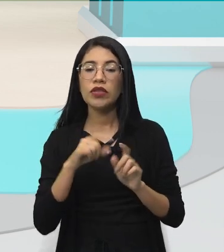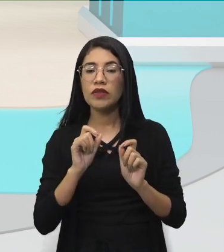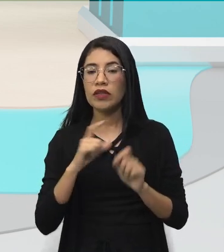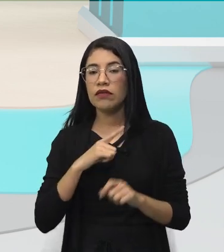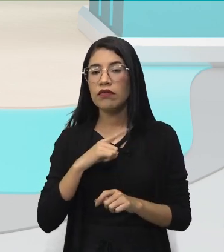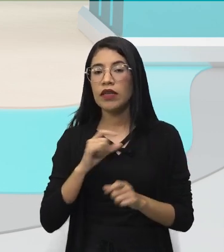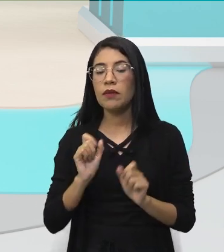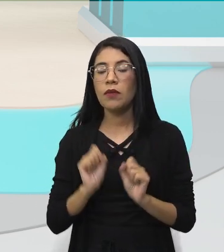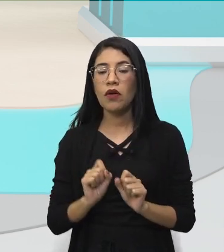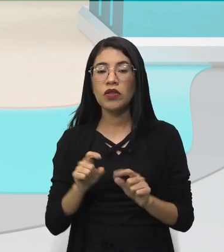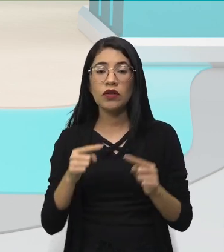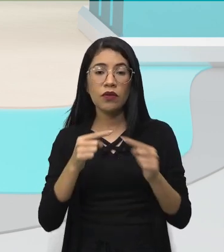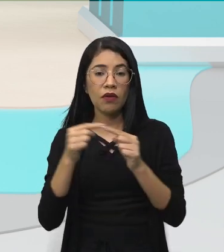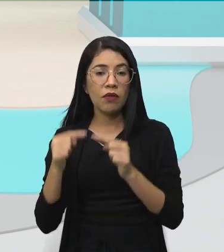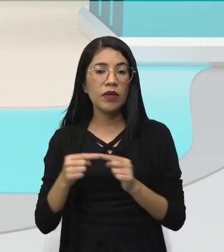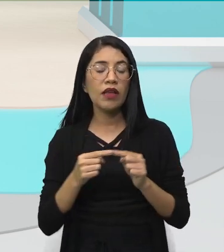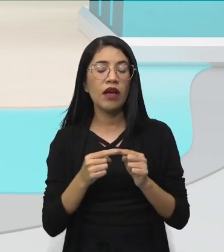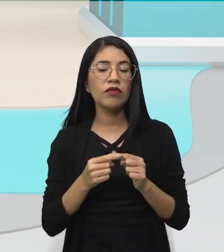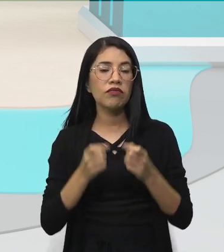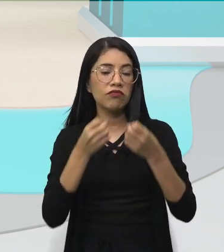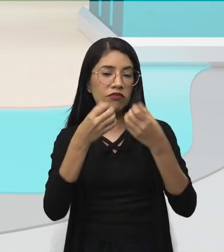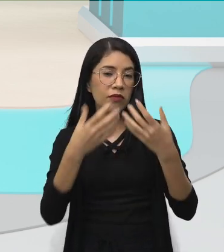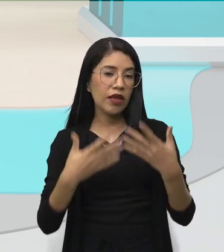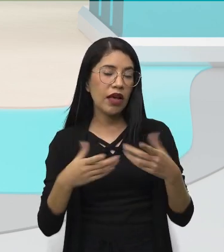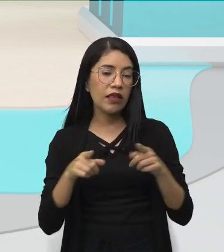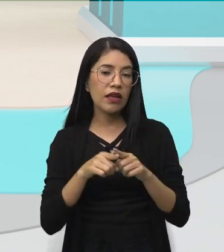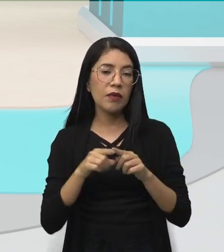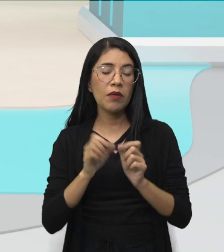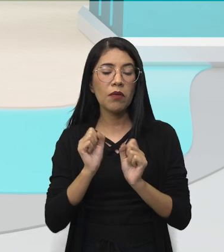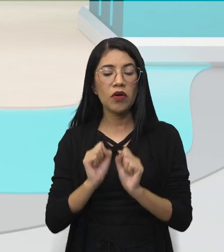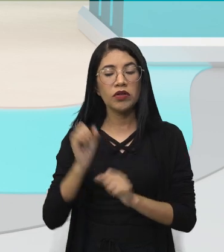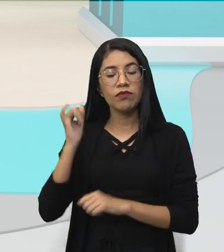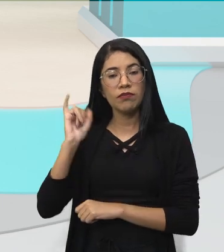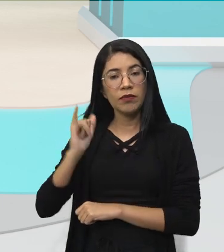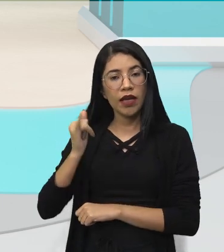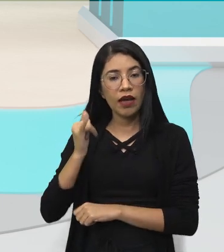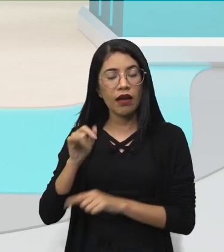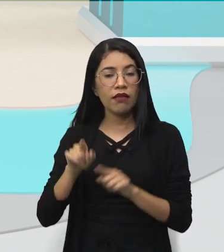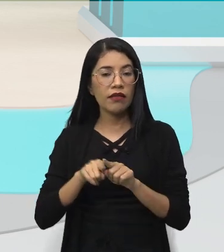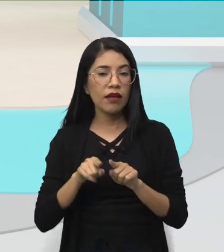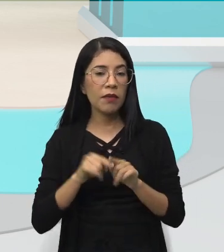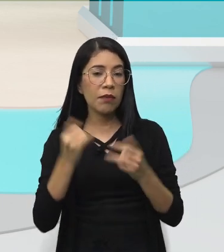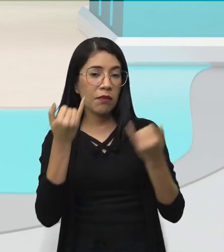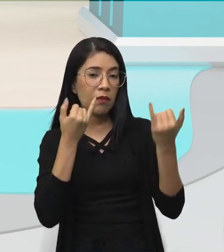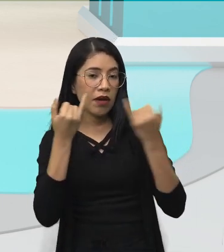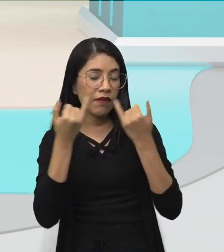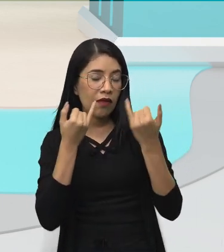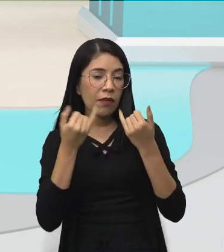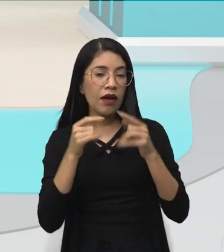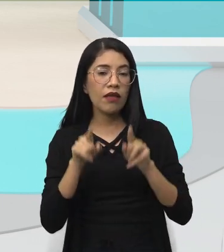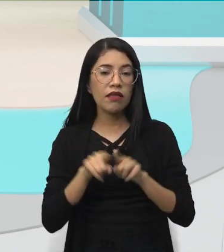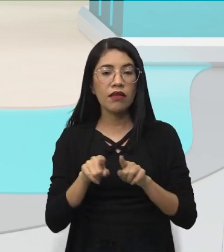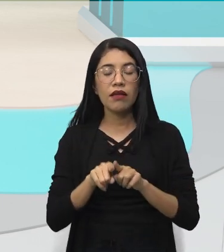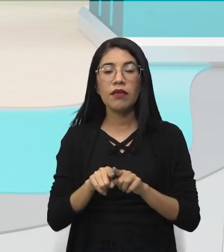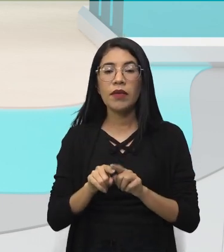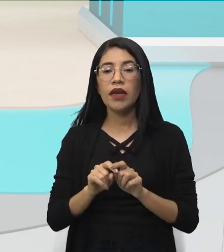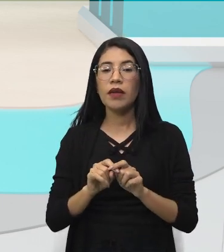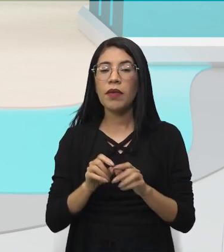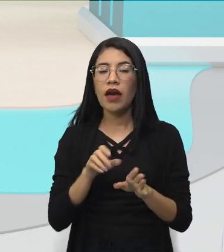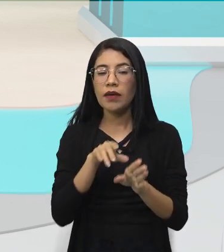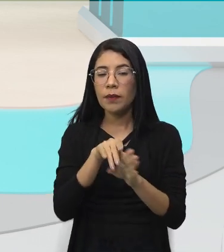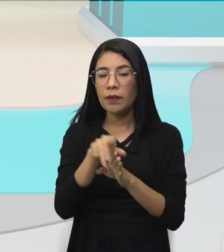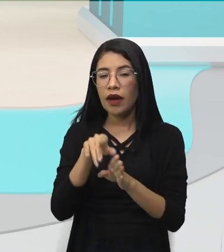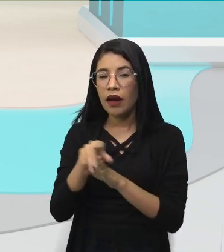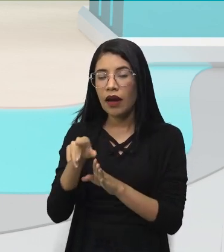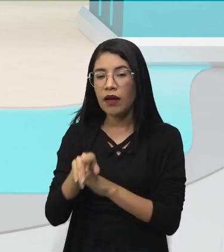que pode ser de acordo com o que eu queira falar, pode ser para narrar, pode ser para informar, pode ser para instruir